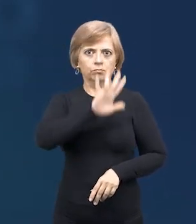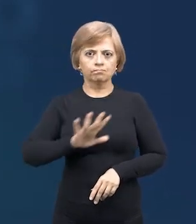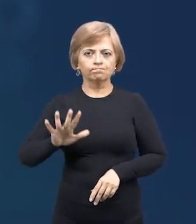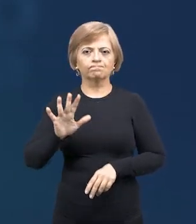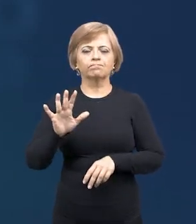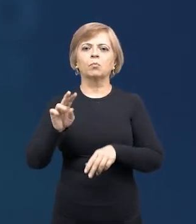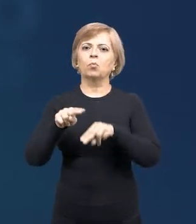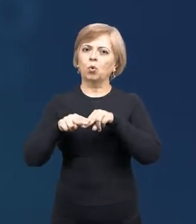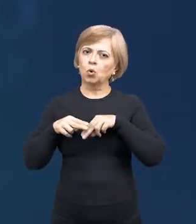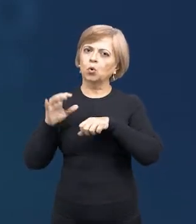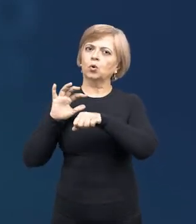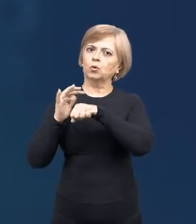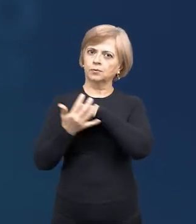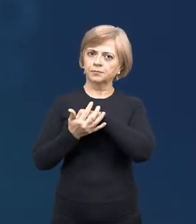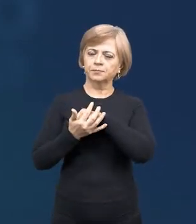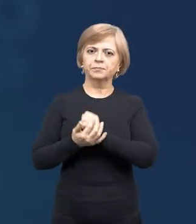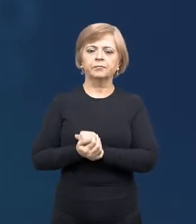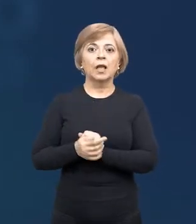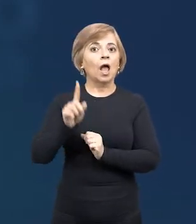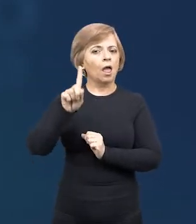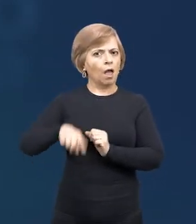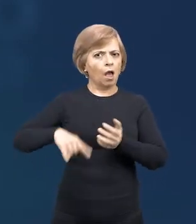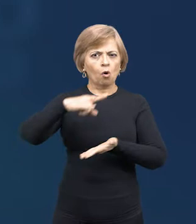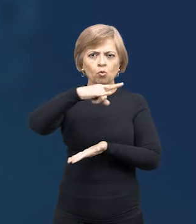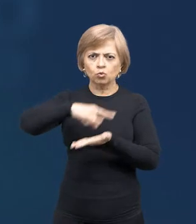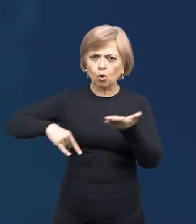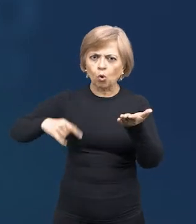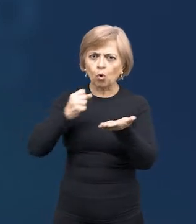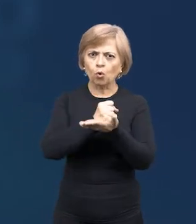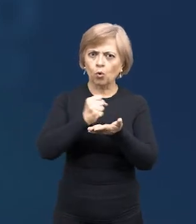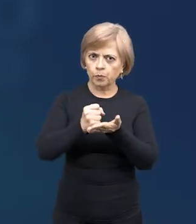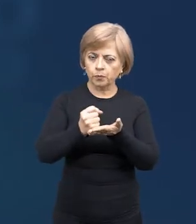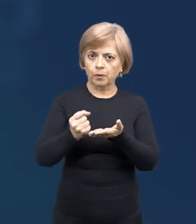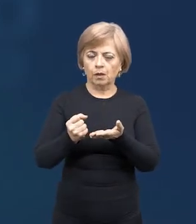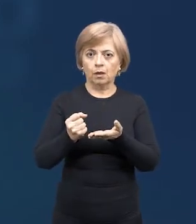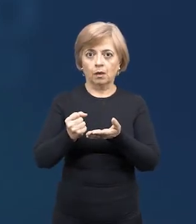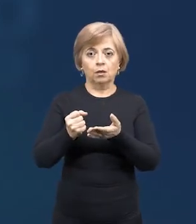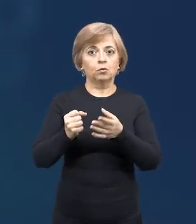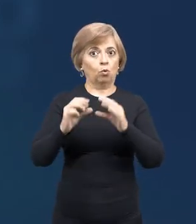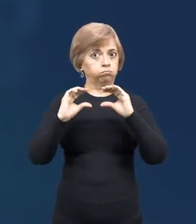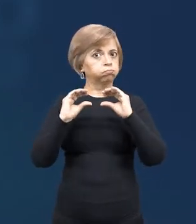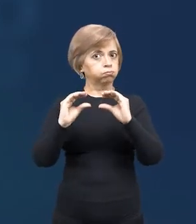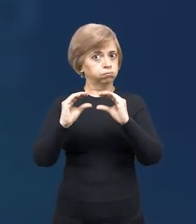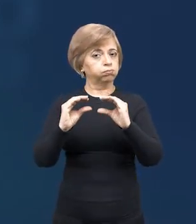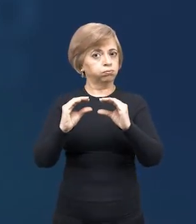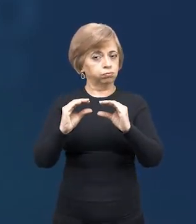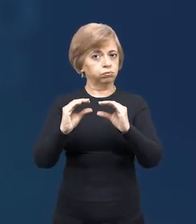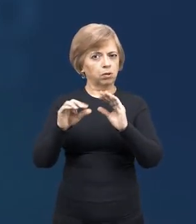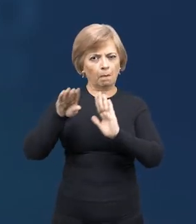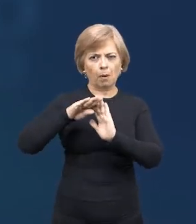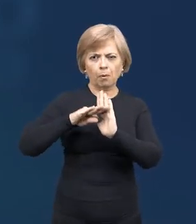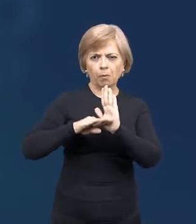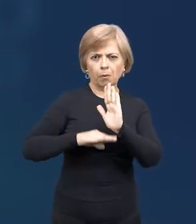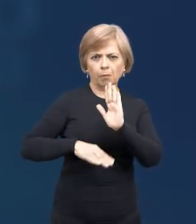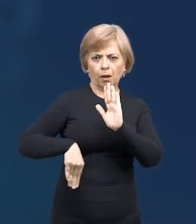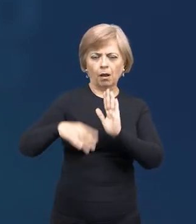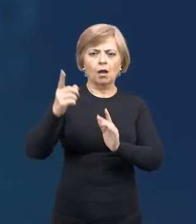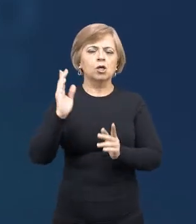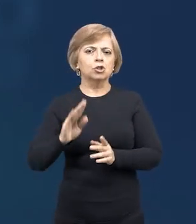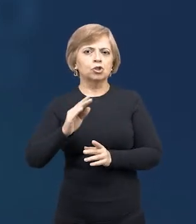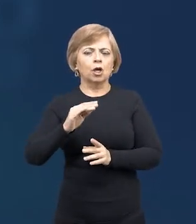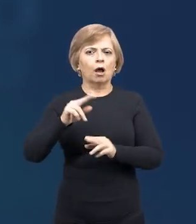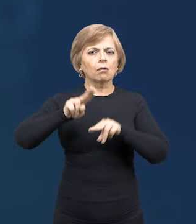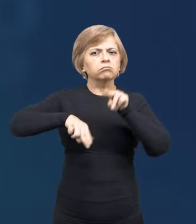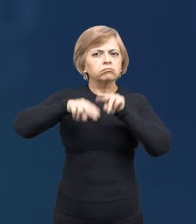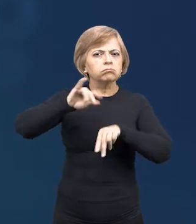Covid. É um documento bastante robusto, foi elaborado no final do mês de junho passado, meados do mês